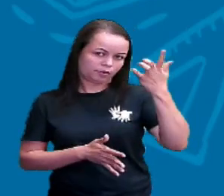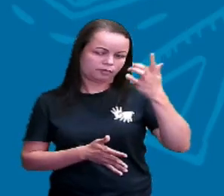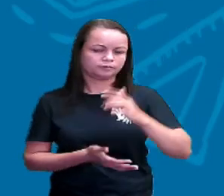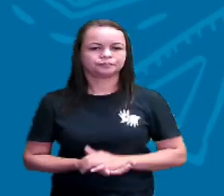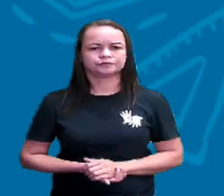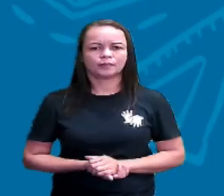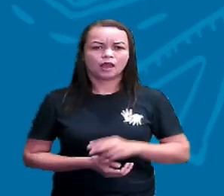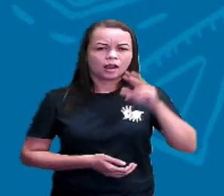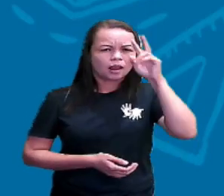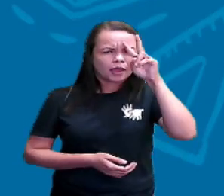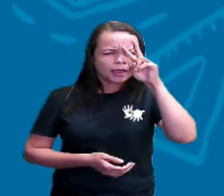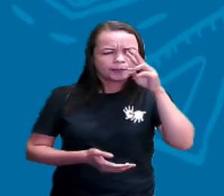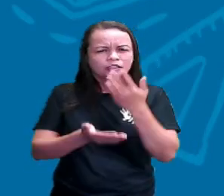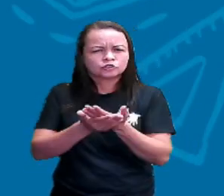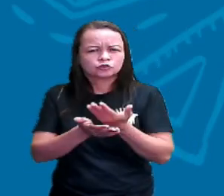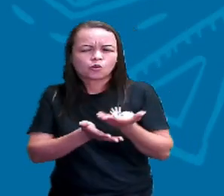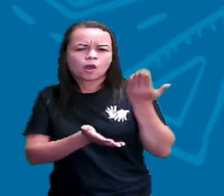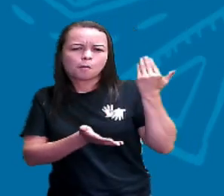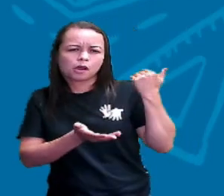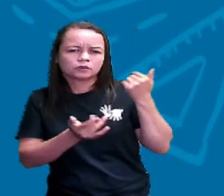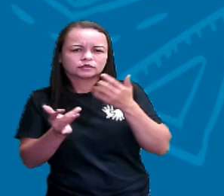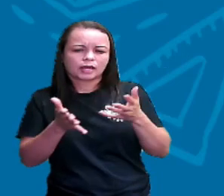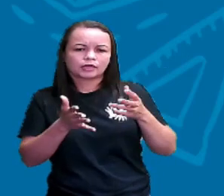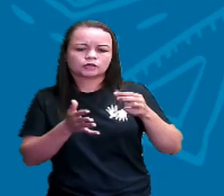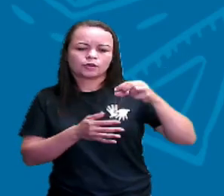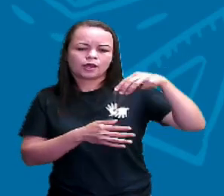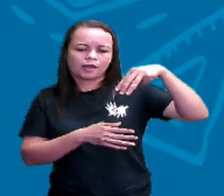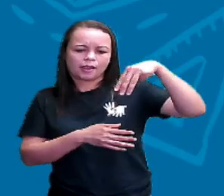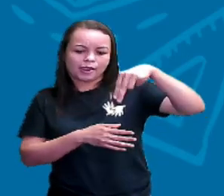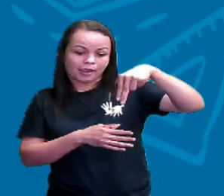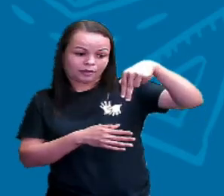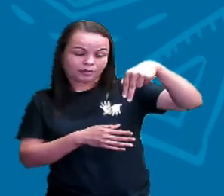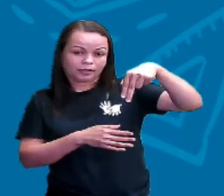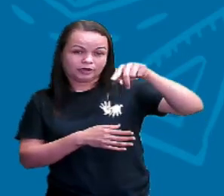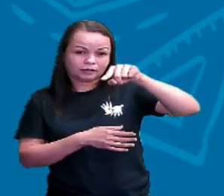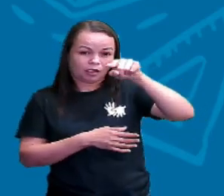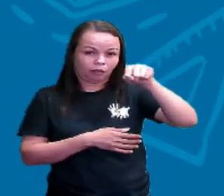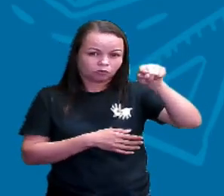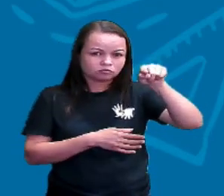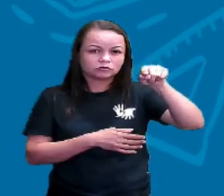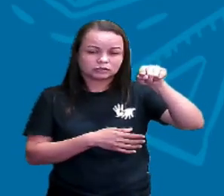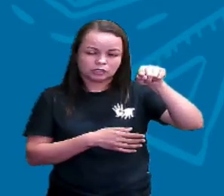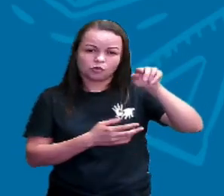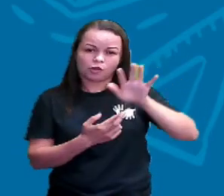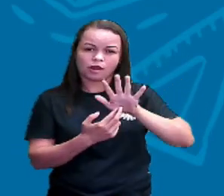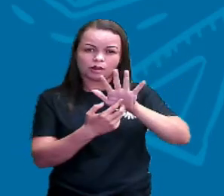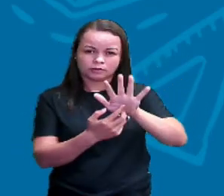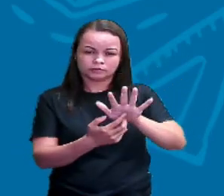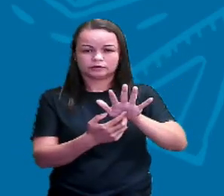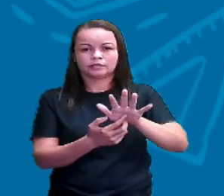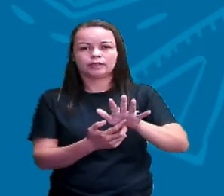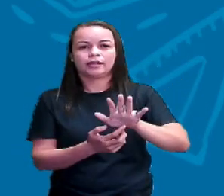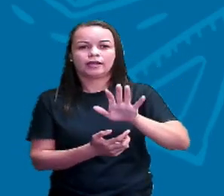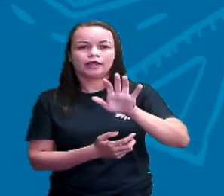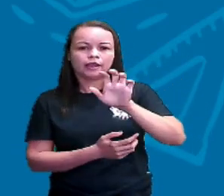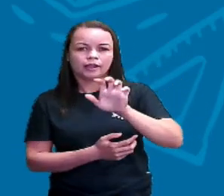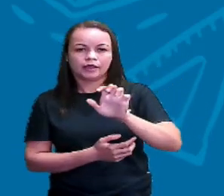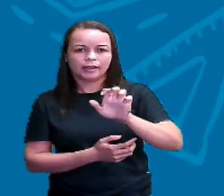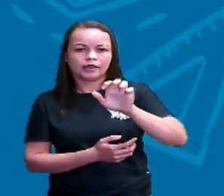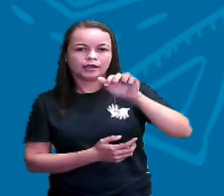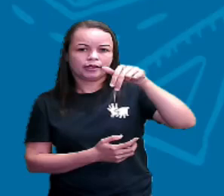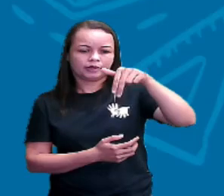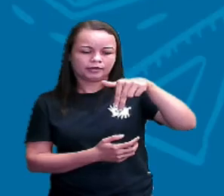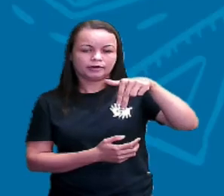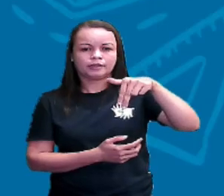passada que essa letra M, que tem um tio em cima, ela se pronuncia N, como se fosse o